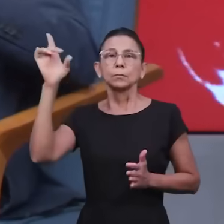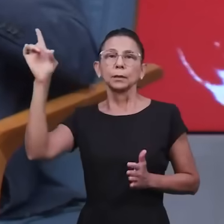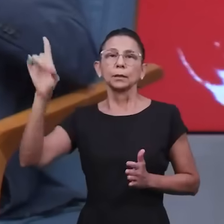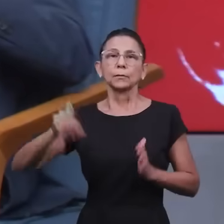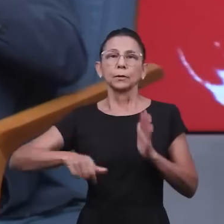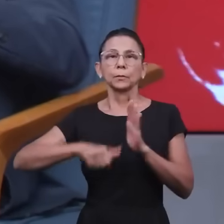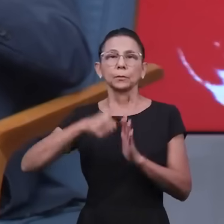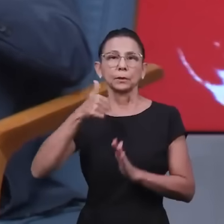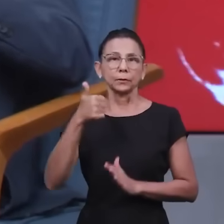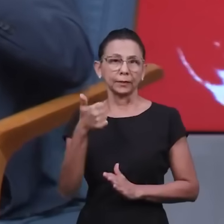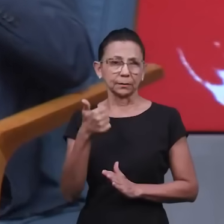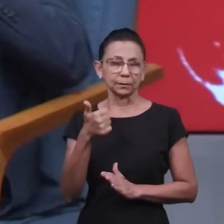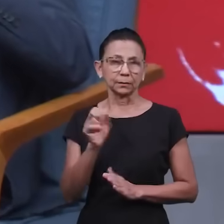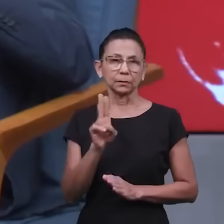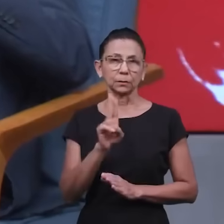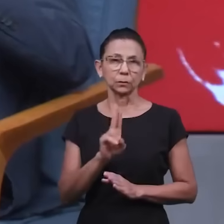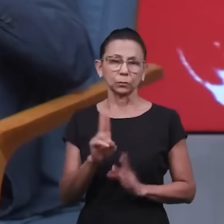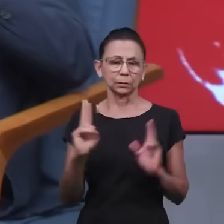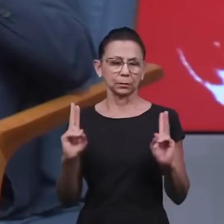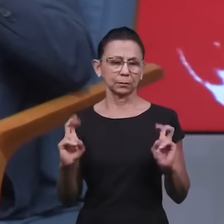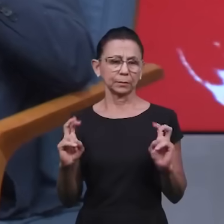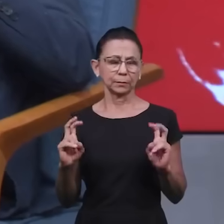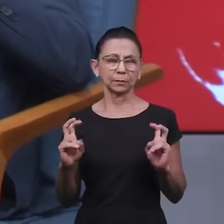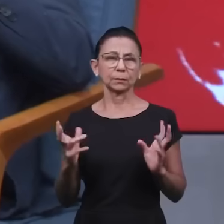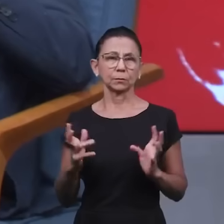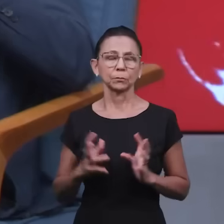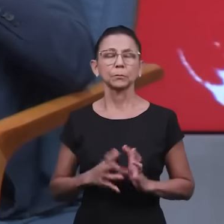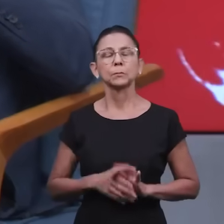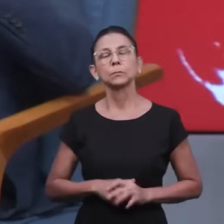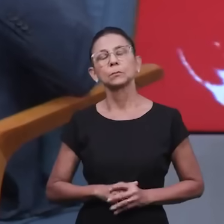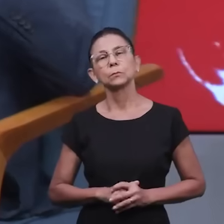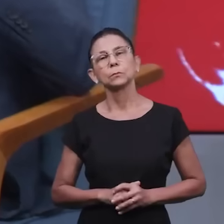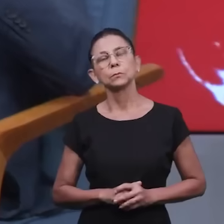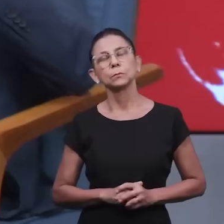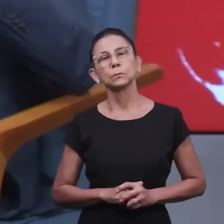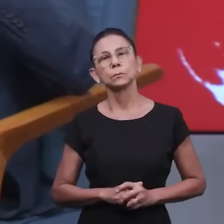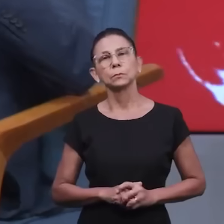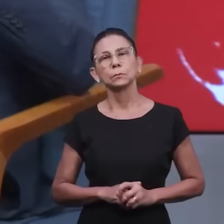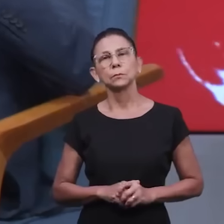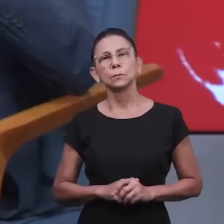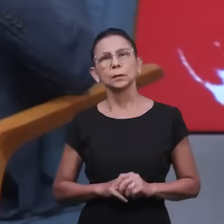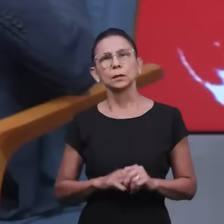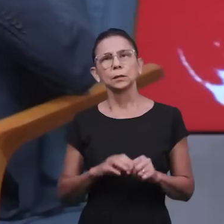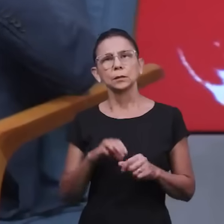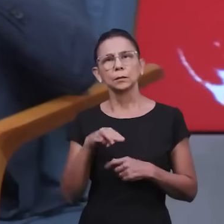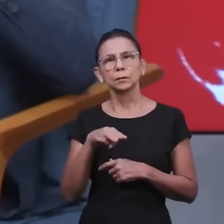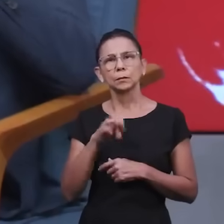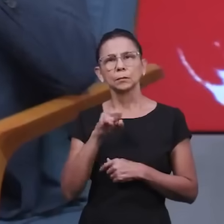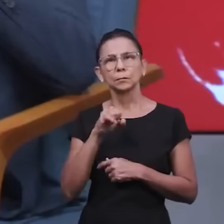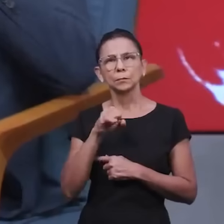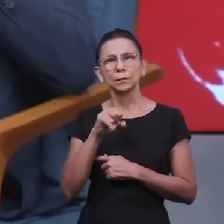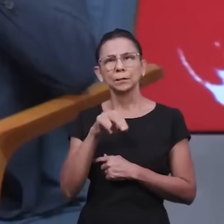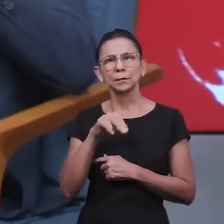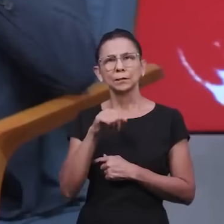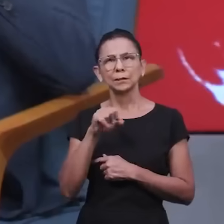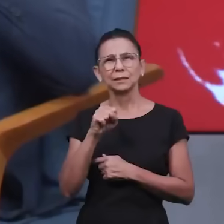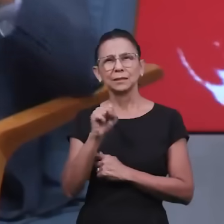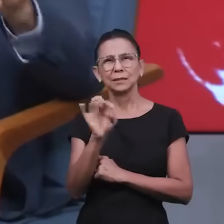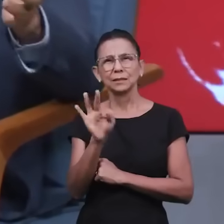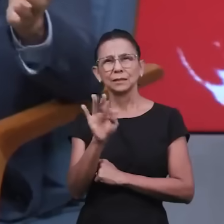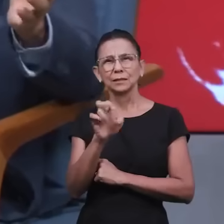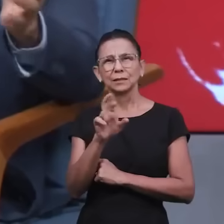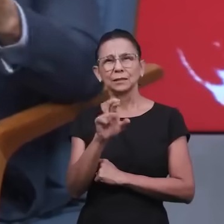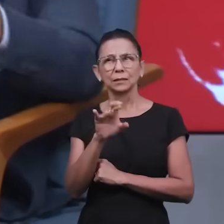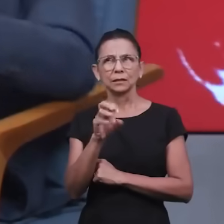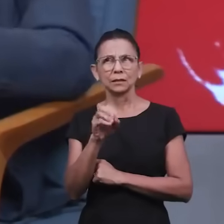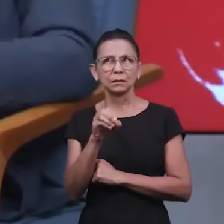Pela primeira vez surge aí essa expressão, ministério da palavra. Por que surge essa expressão, ministério da palavra? Mas